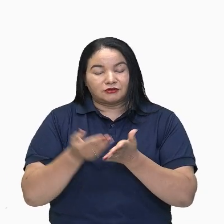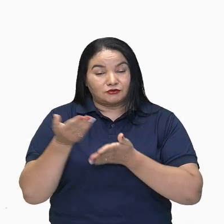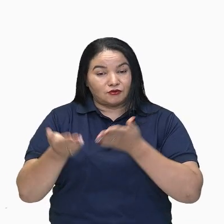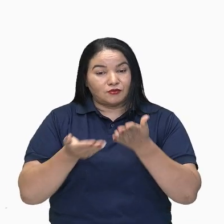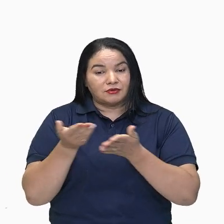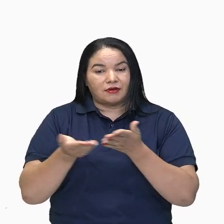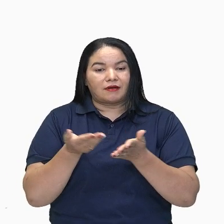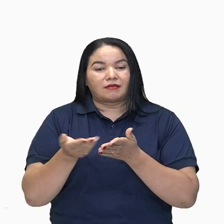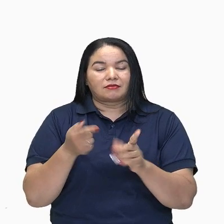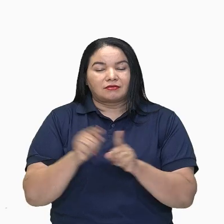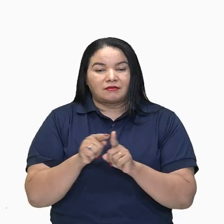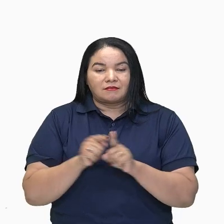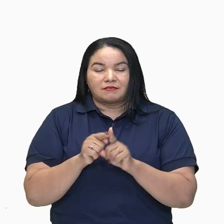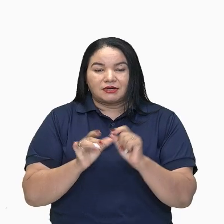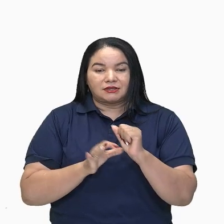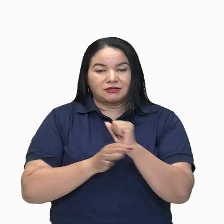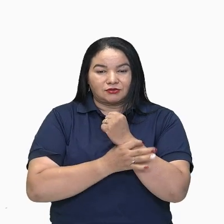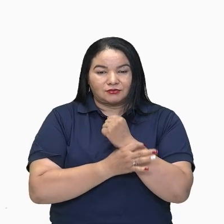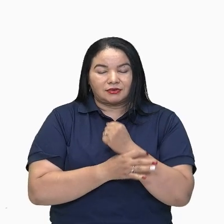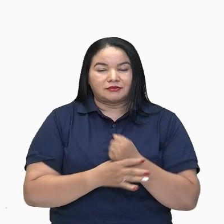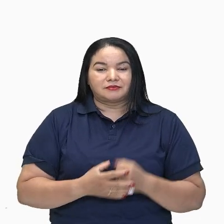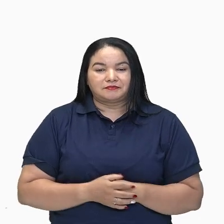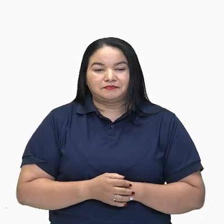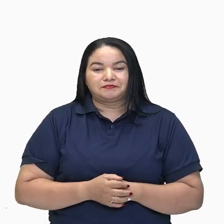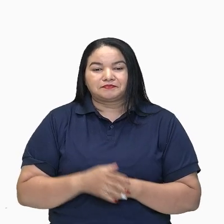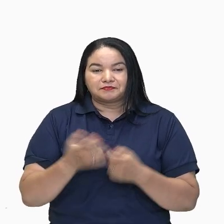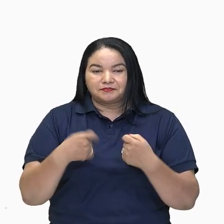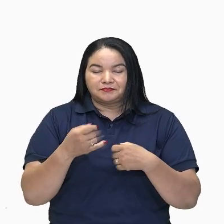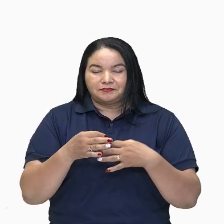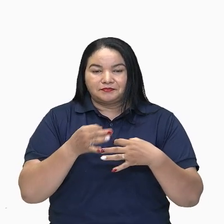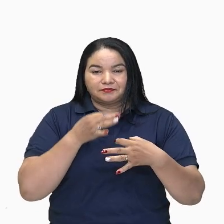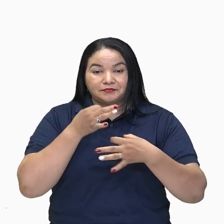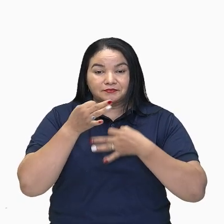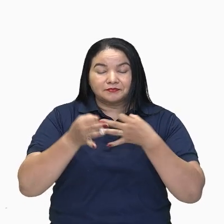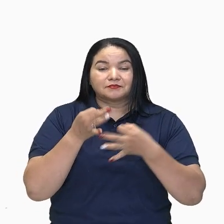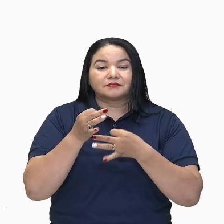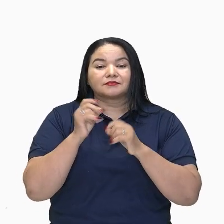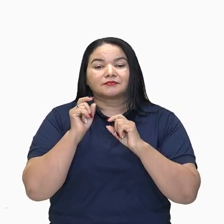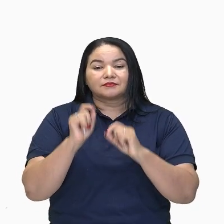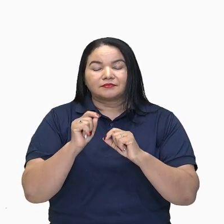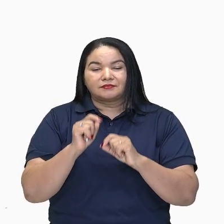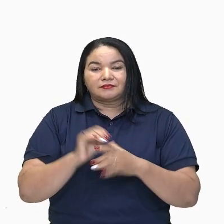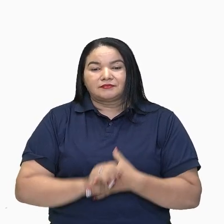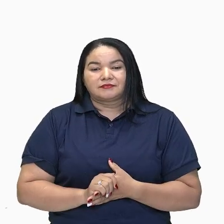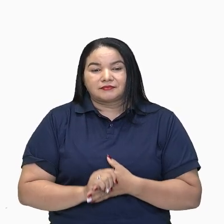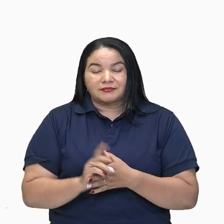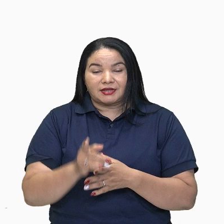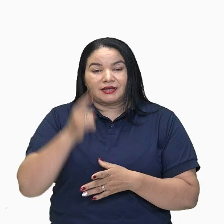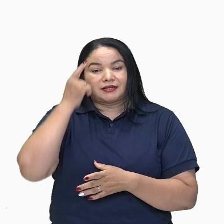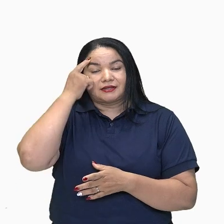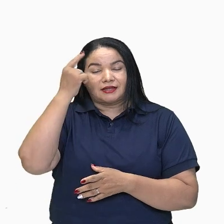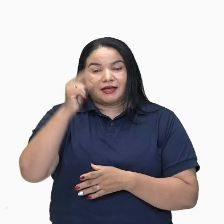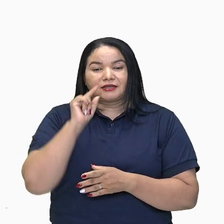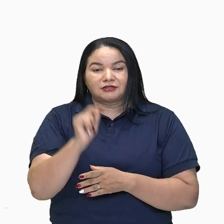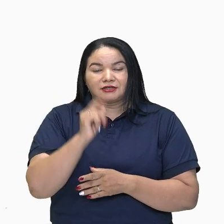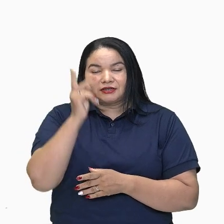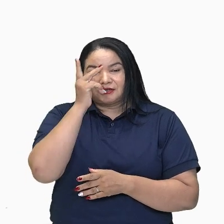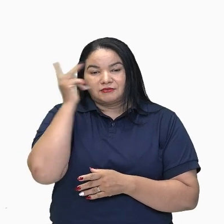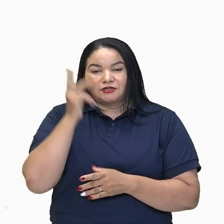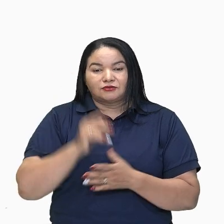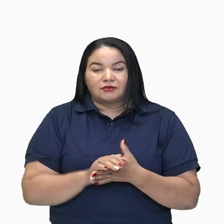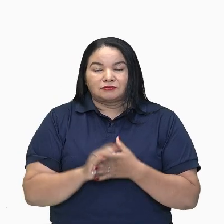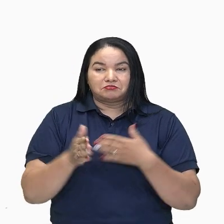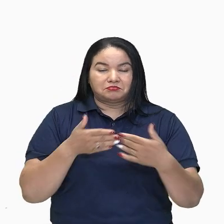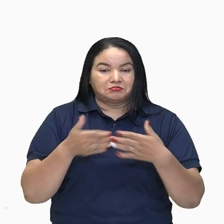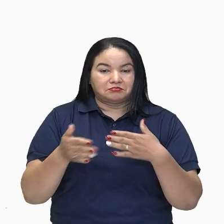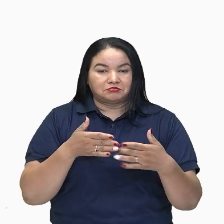básico com a segurança. Então, observe que esse argumento aí sustenta a ideia de que as pessoas são descuidadas